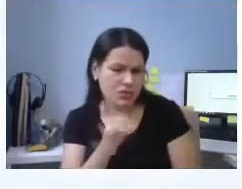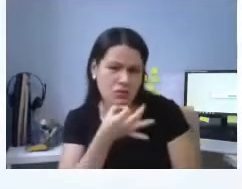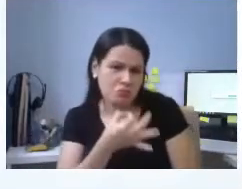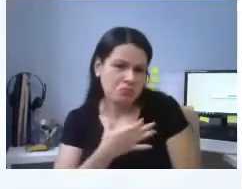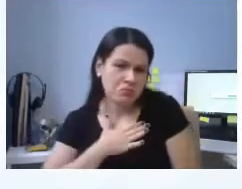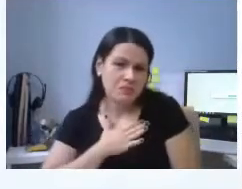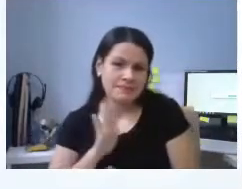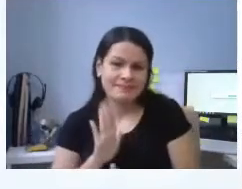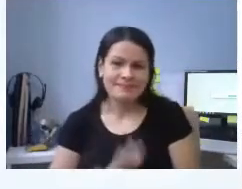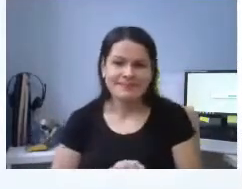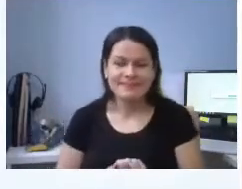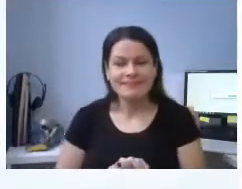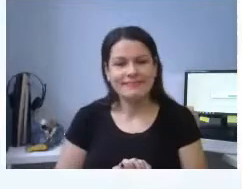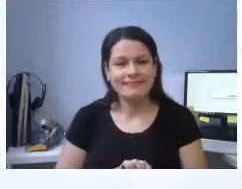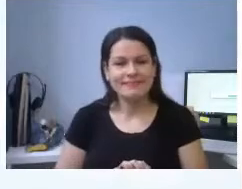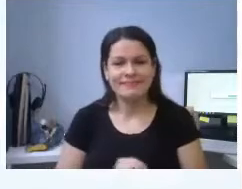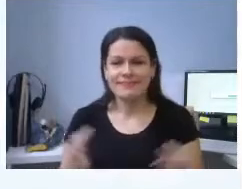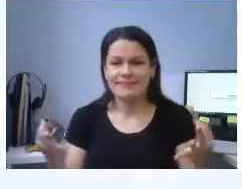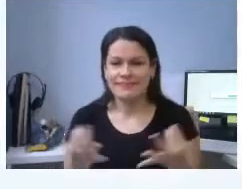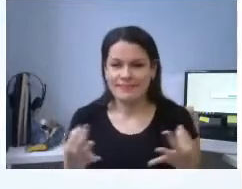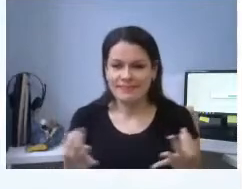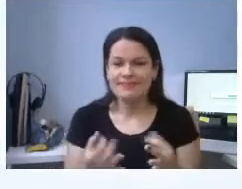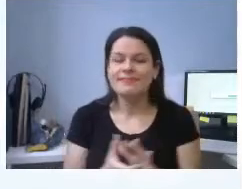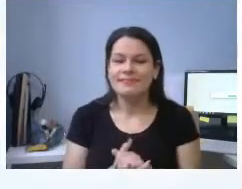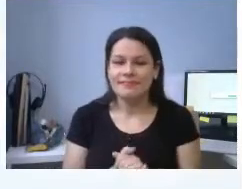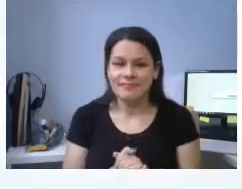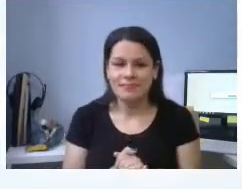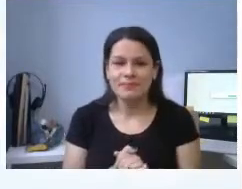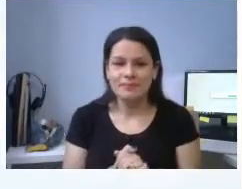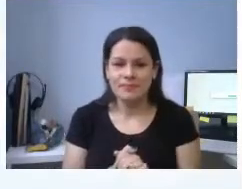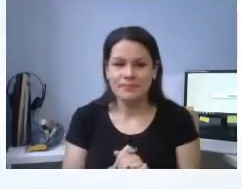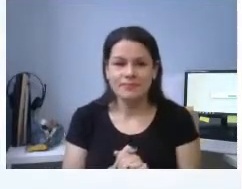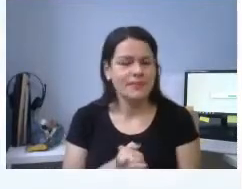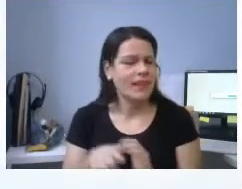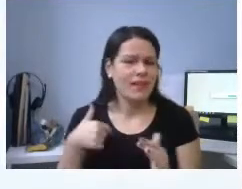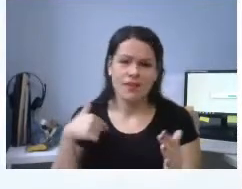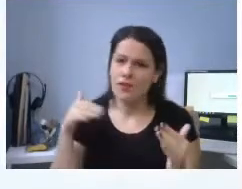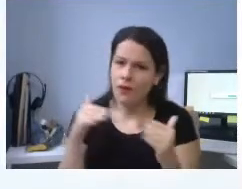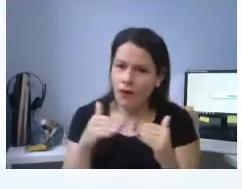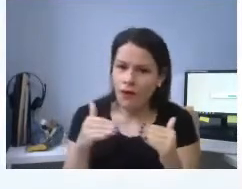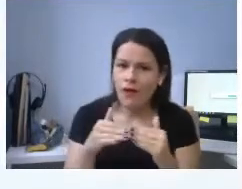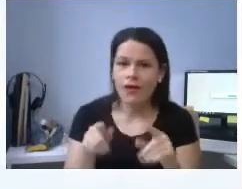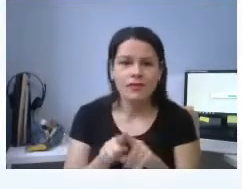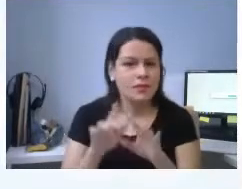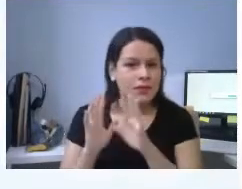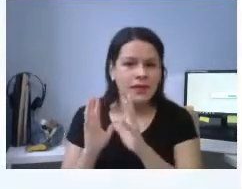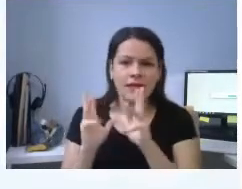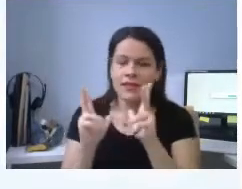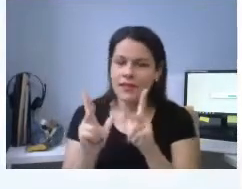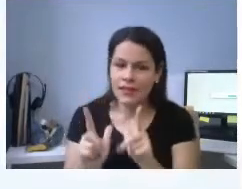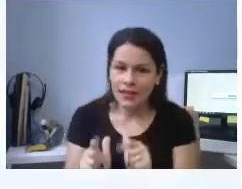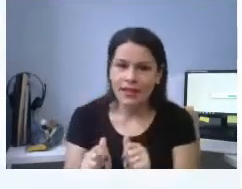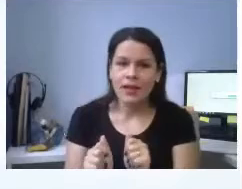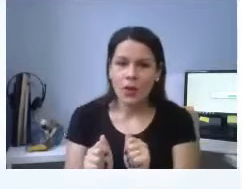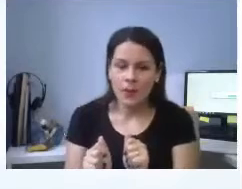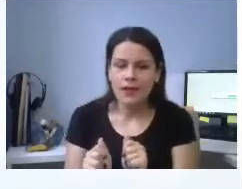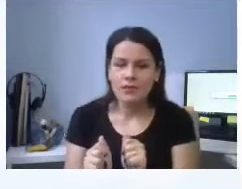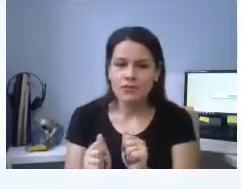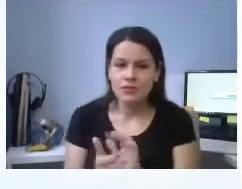dizer. Perfeito, doutor. Eu concordo integralmente